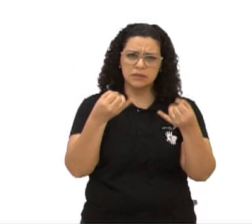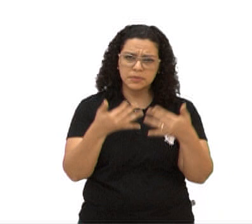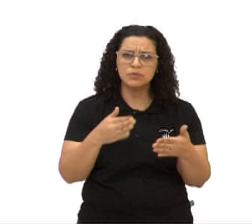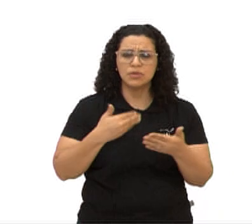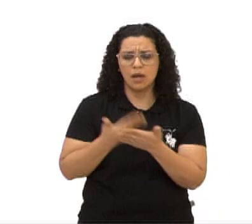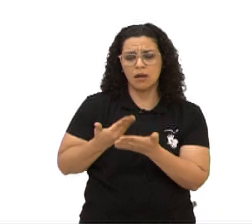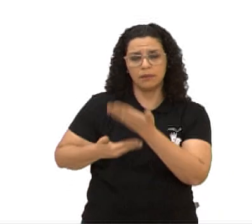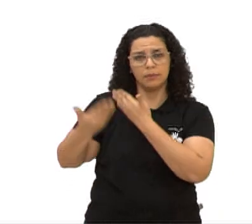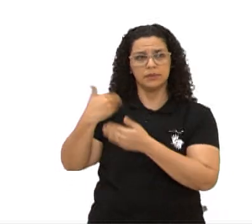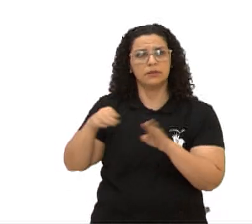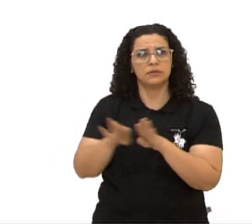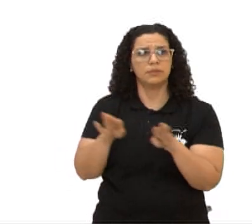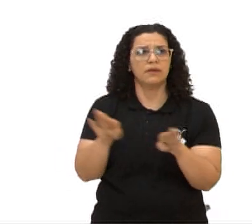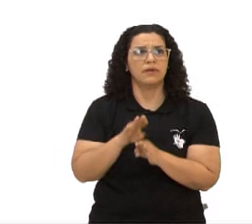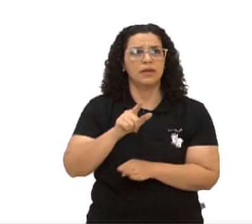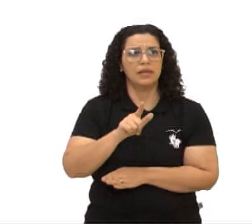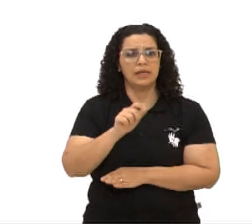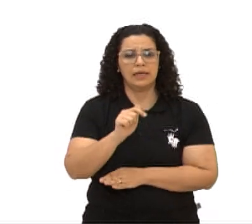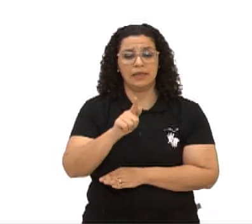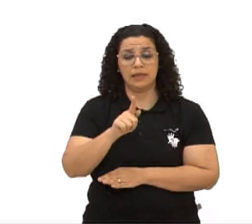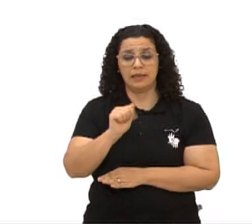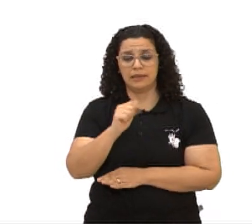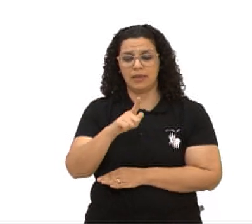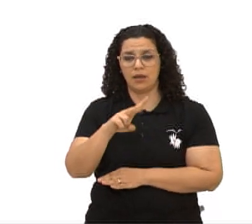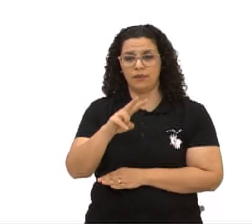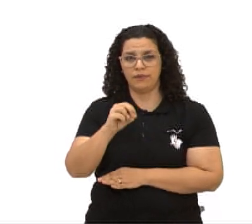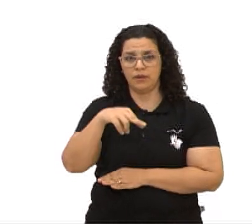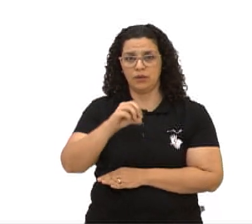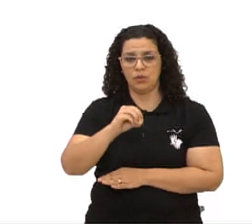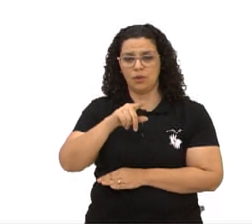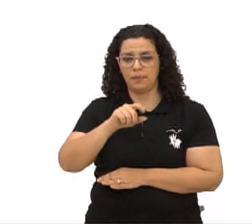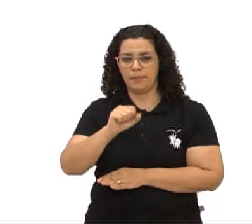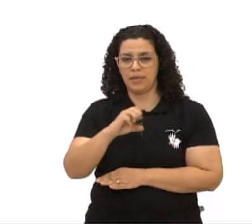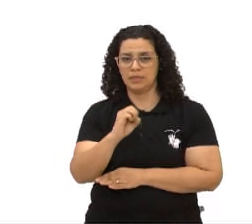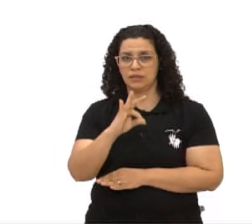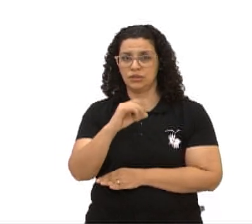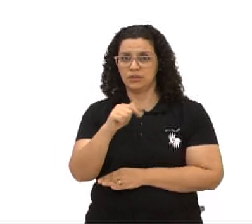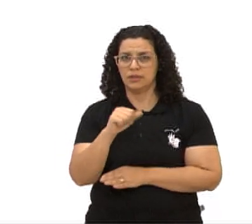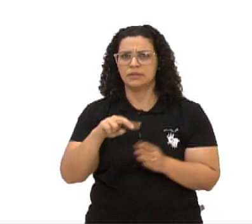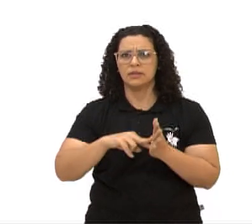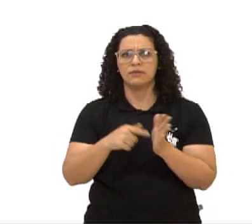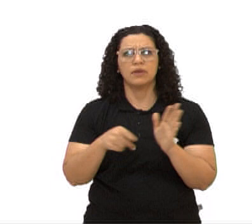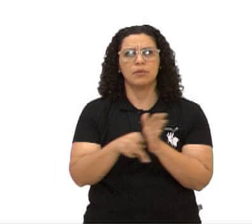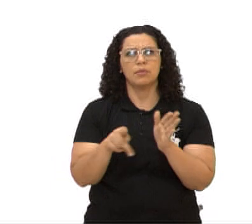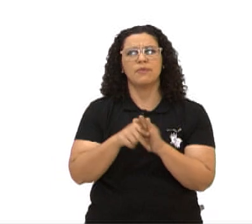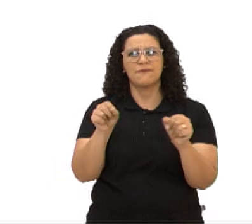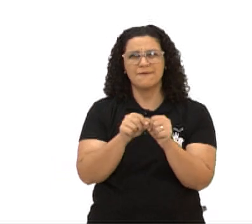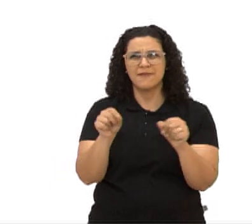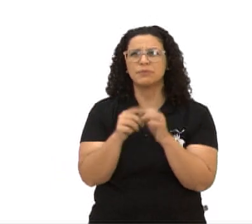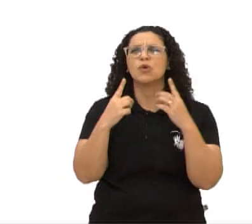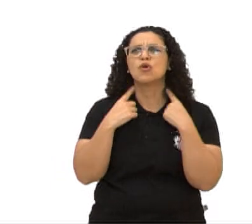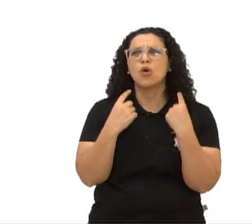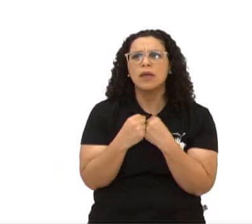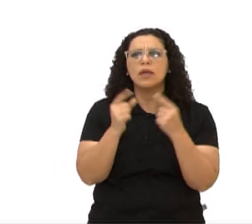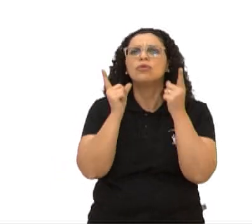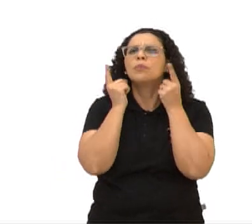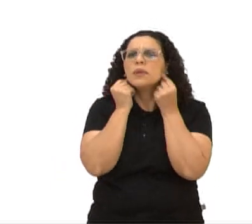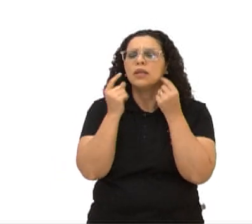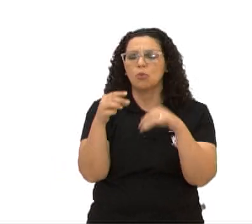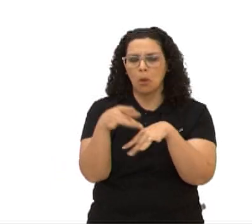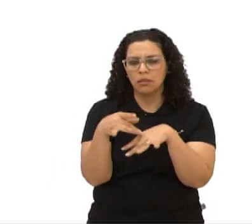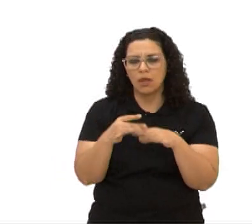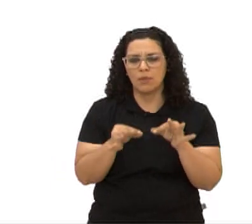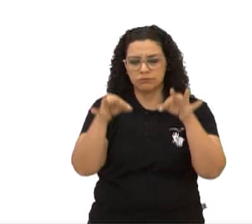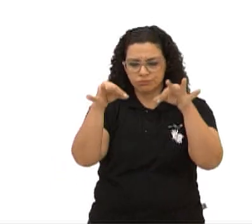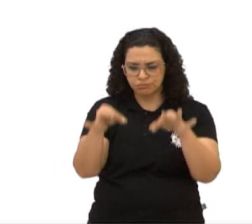aulas anteriores. Então, a galvanoplastia ou eletrodeposição, que é o processo que a gente pode fazer, o que a gente chama de banho, e